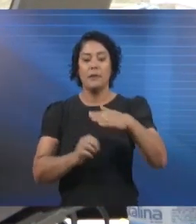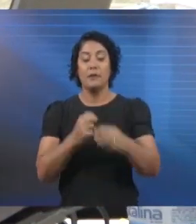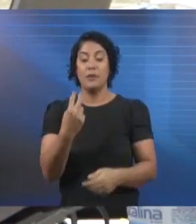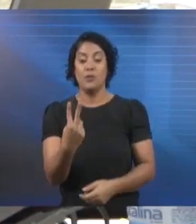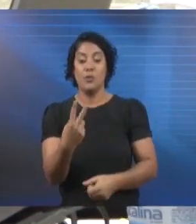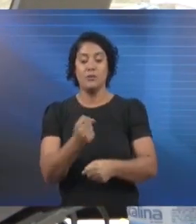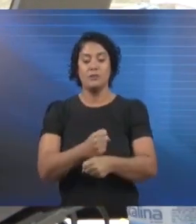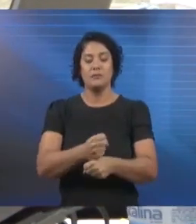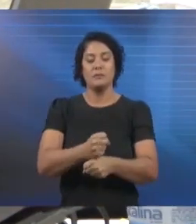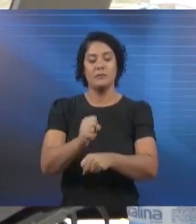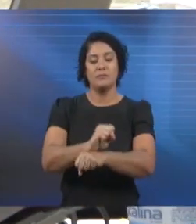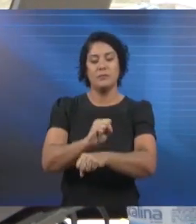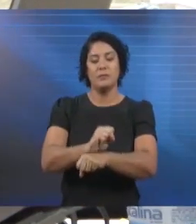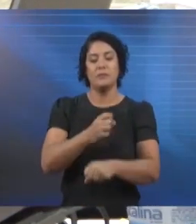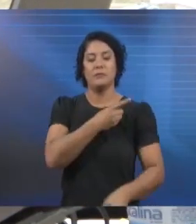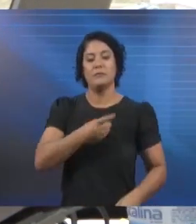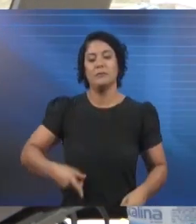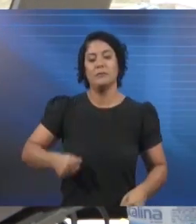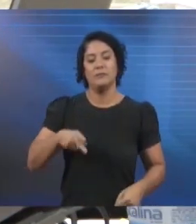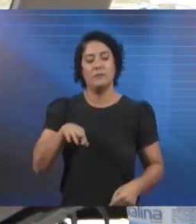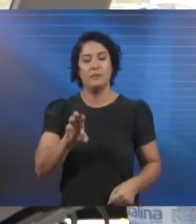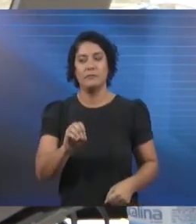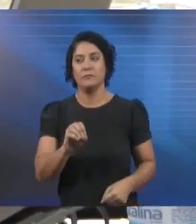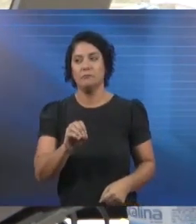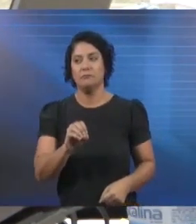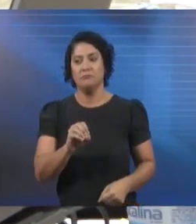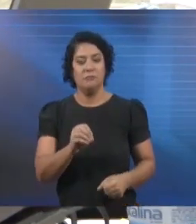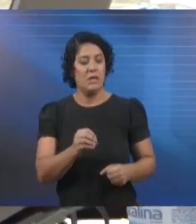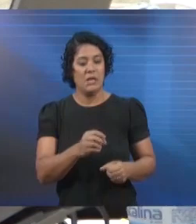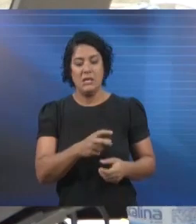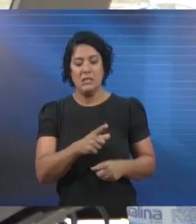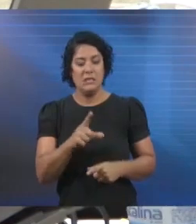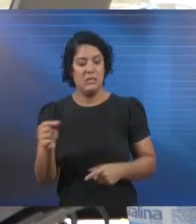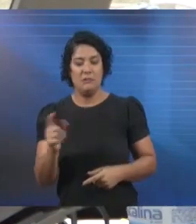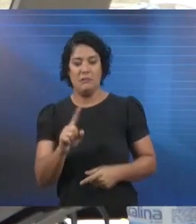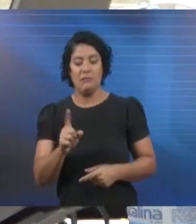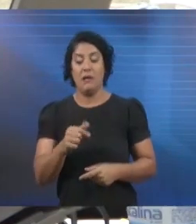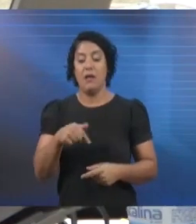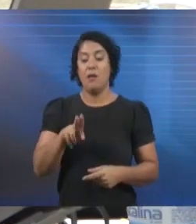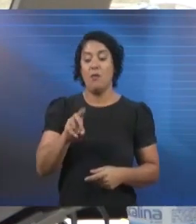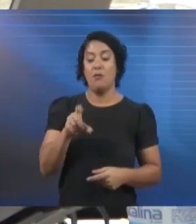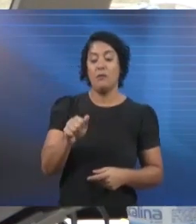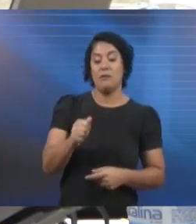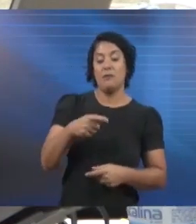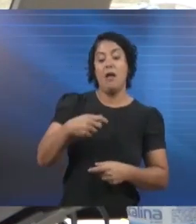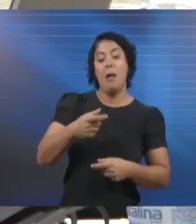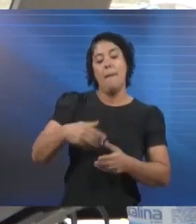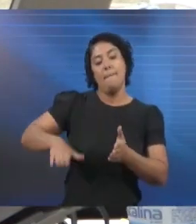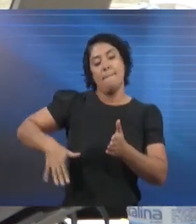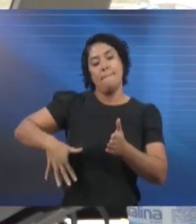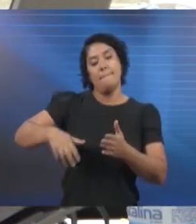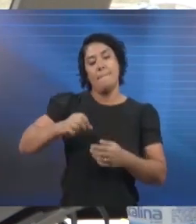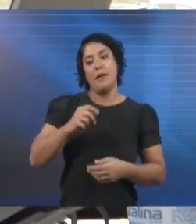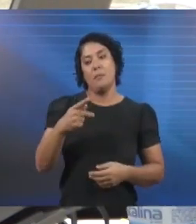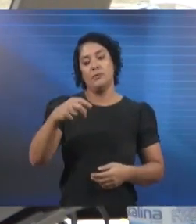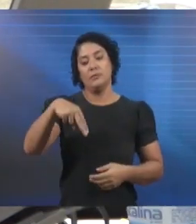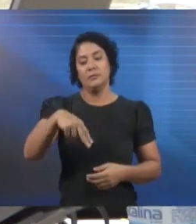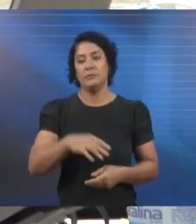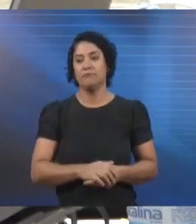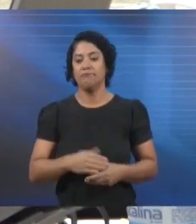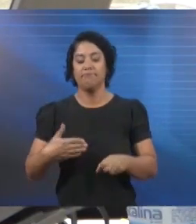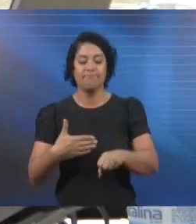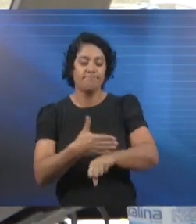anos esperando Deputado Gustavo o licenciamento não sai como esse também da engorda da Praia de Ponta Negra então a gente deu entrada nesse